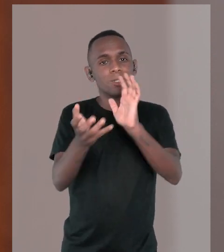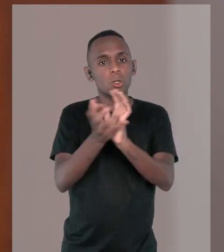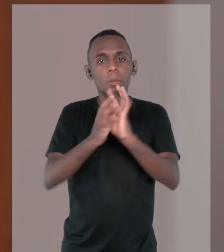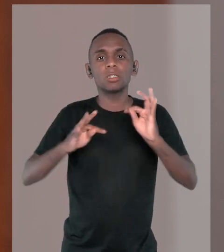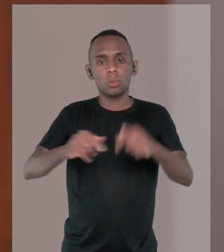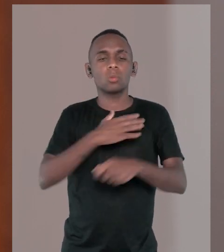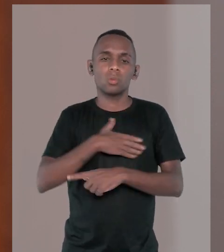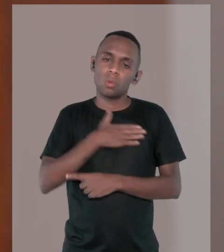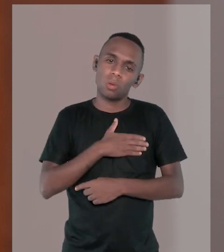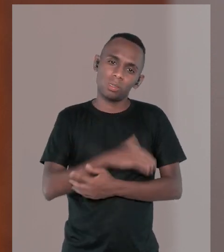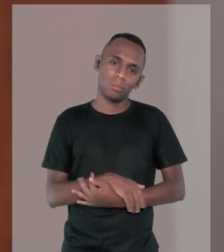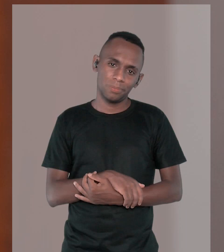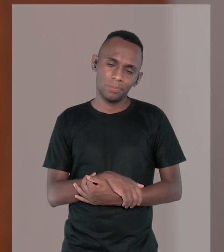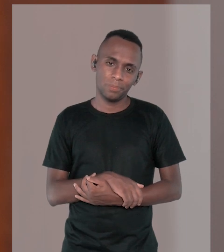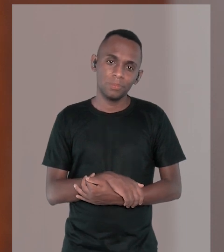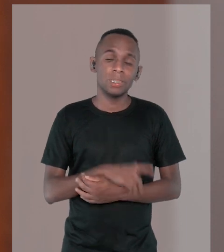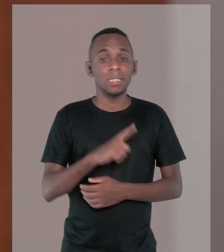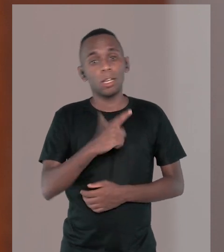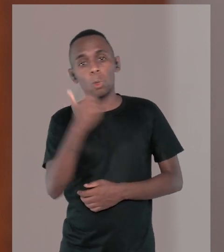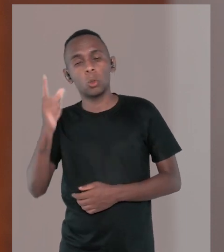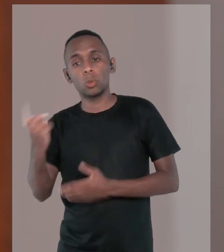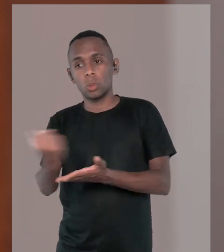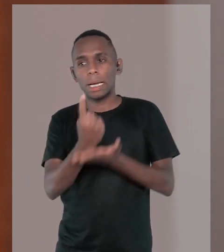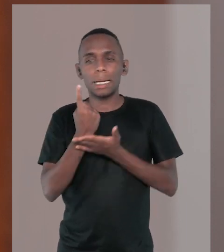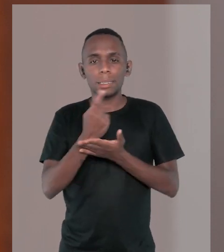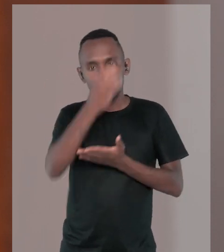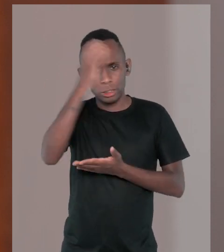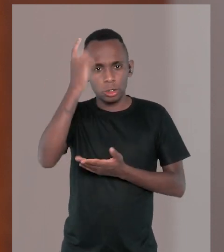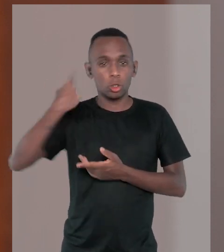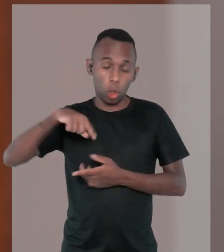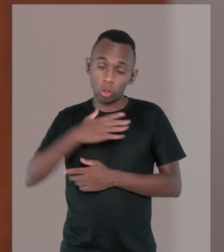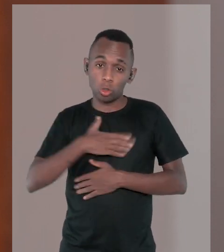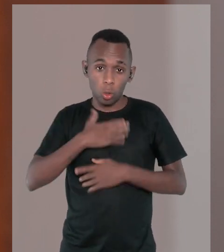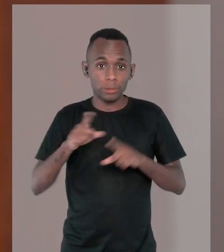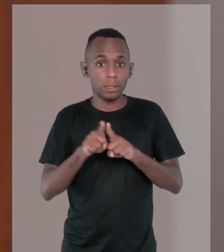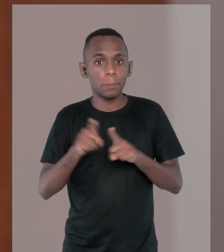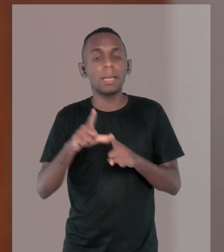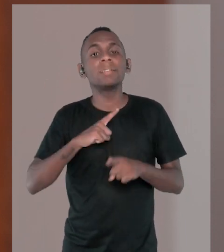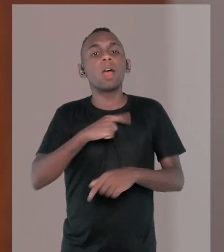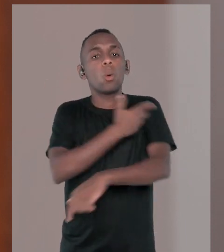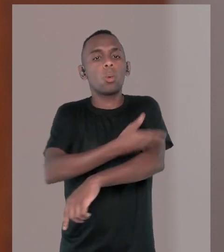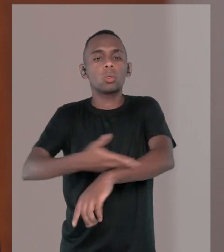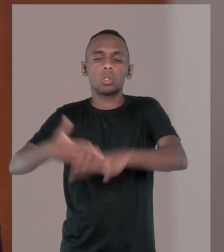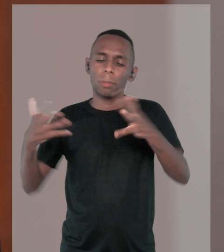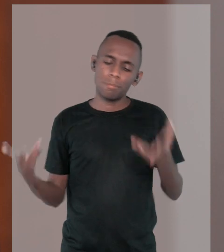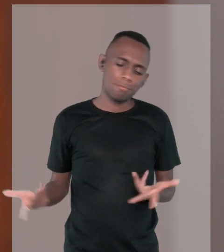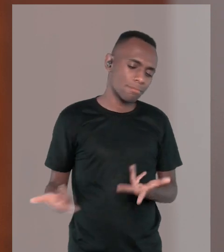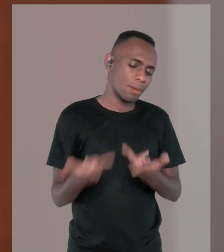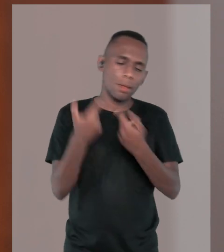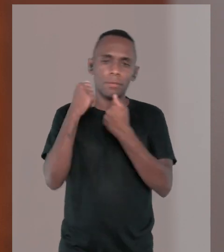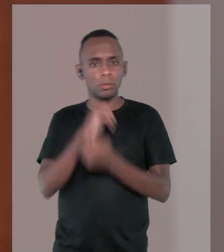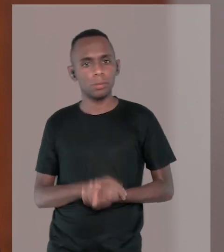mundo gosta. Tem um outro cliente que a gente adora, né, Patrícia? Que tem um hábito